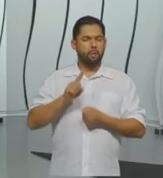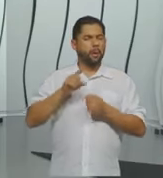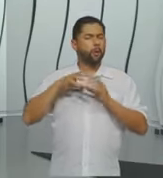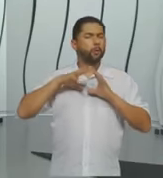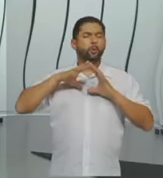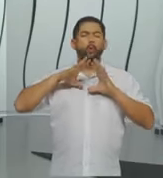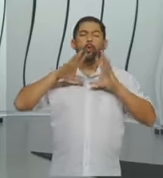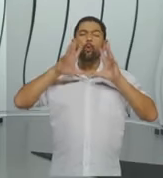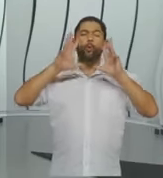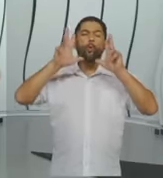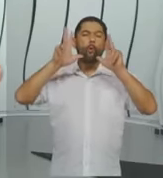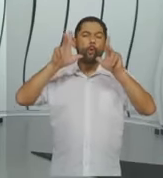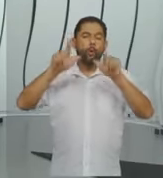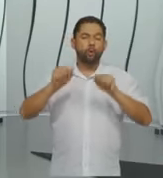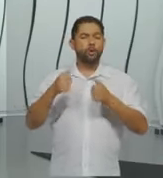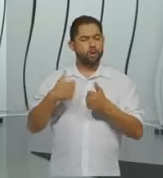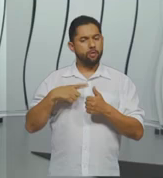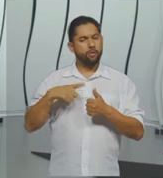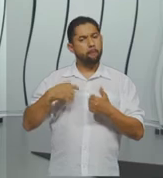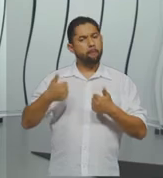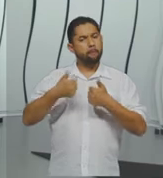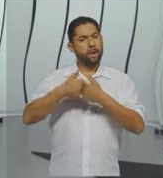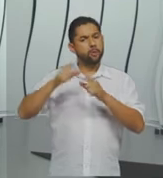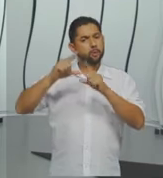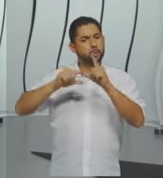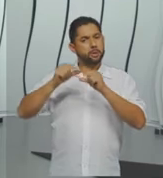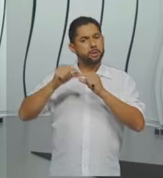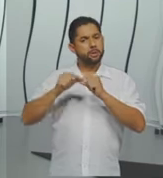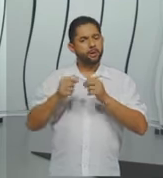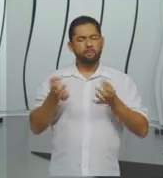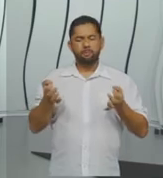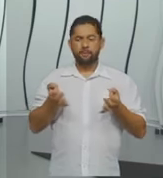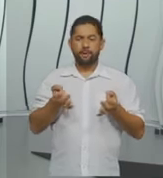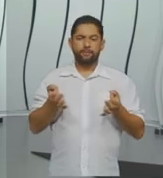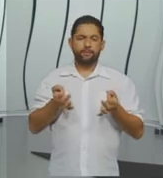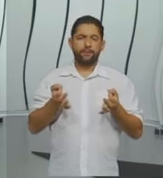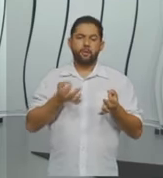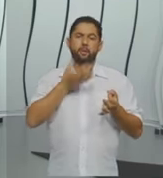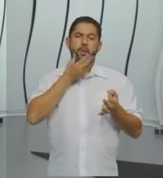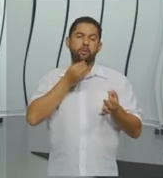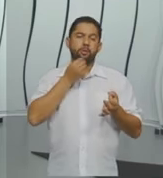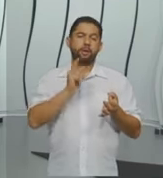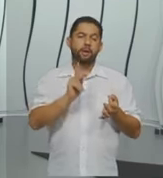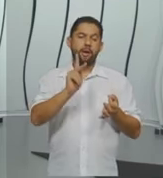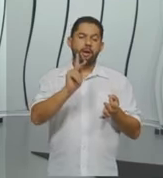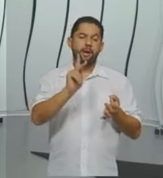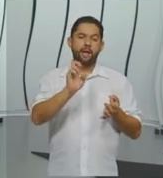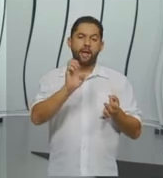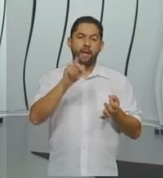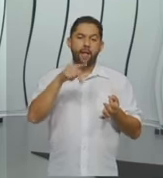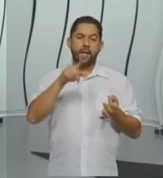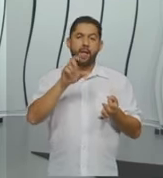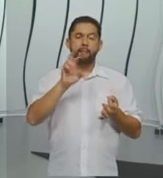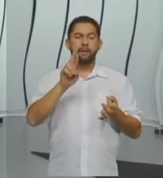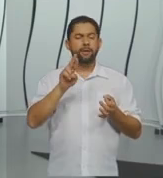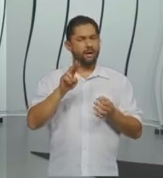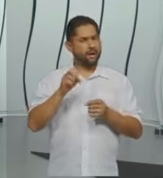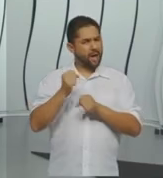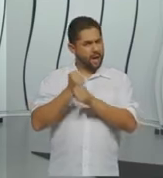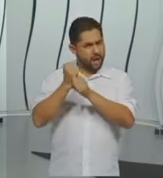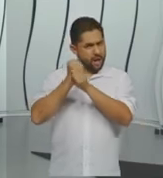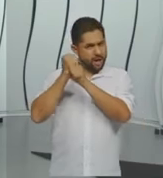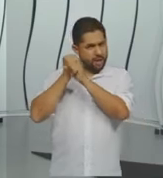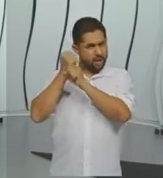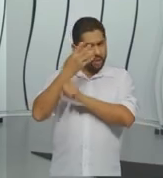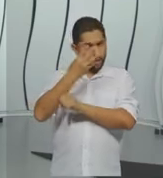qualquer planeta que orbita uma estrela. É sensacional o que o Kepler fez. Isso aqui foi há 400 anos, tá, gente? Em 1620 que ele descobriu